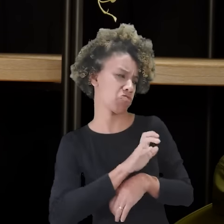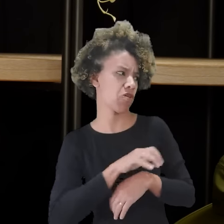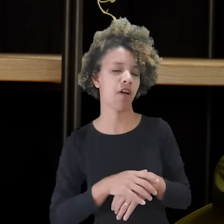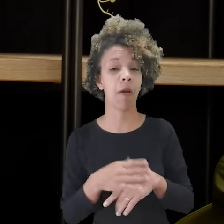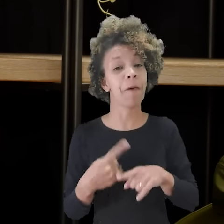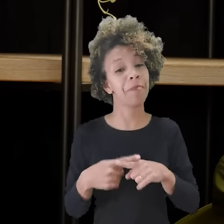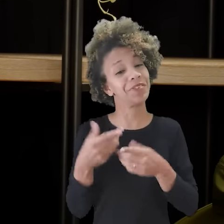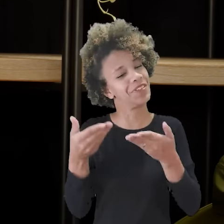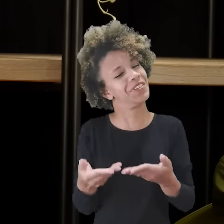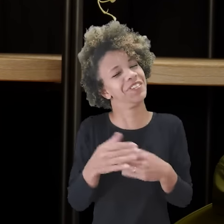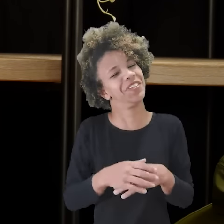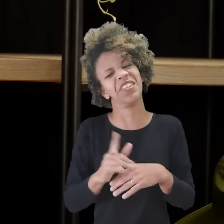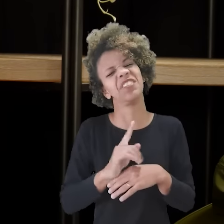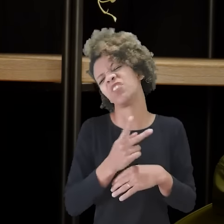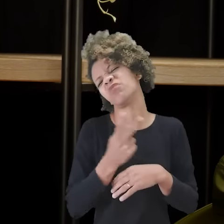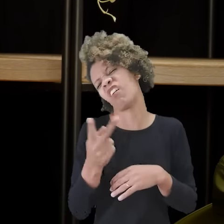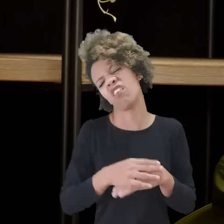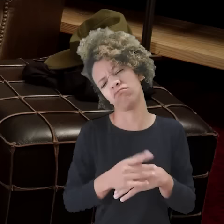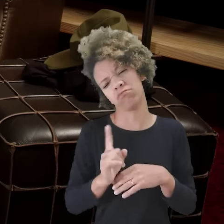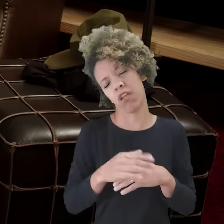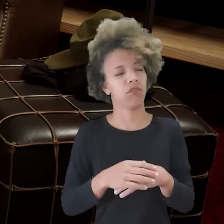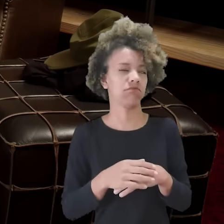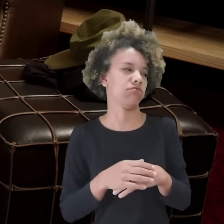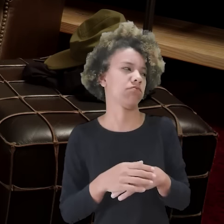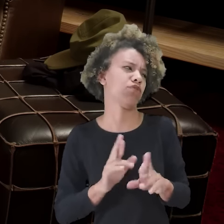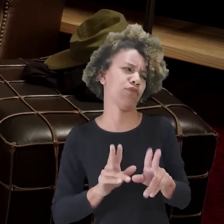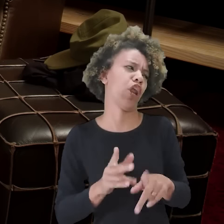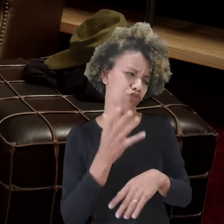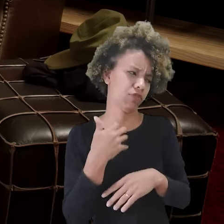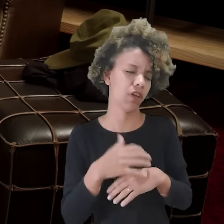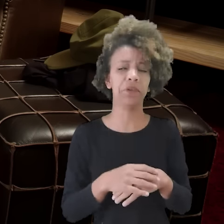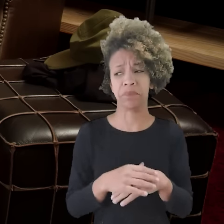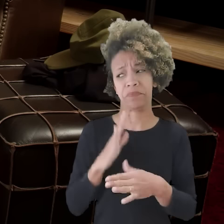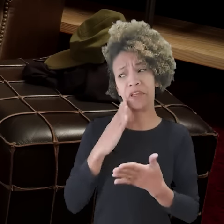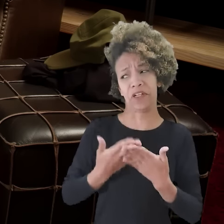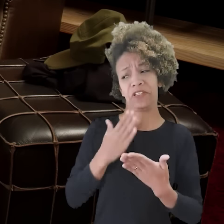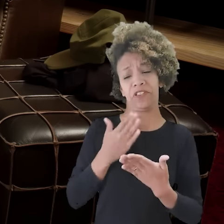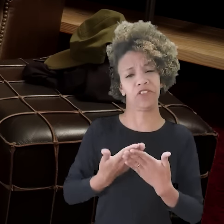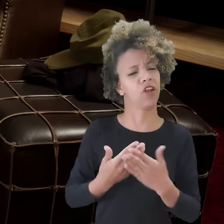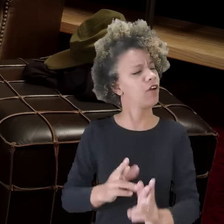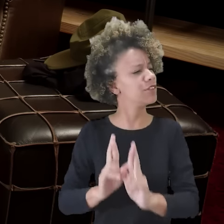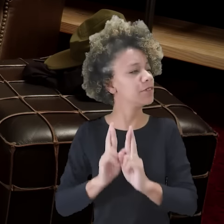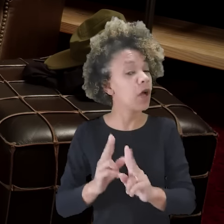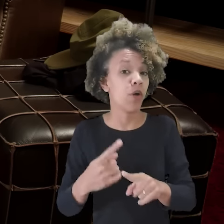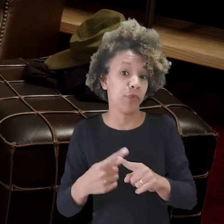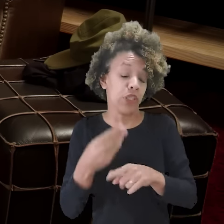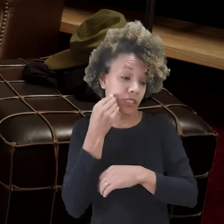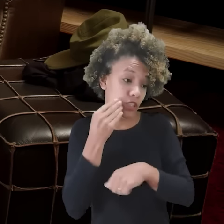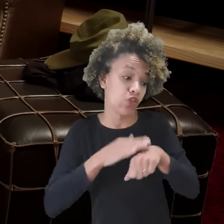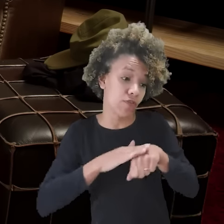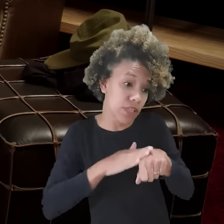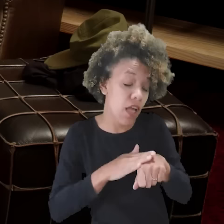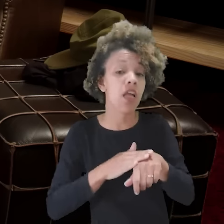aqui não não falo mano eu falo só é sério isso aqui esperadíssimo porque eu tô tentando falar com você